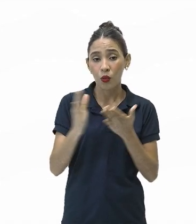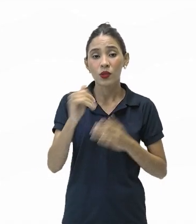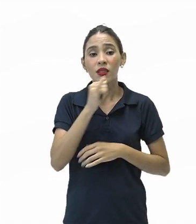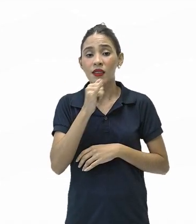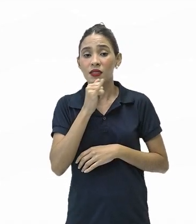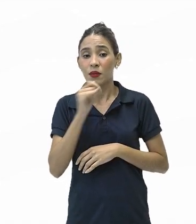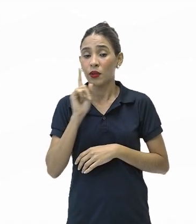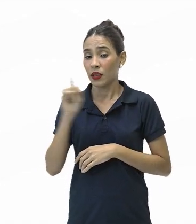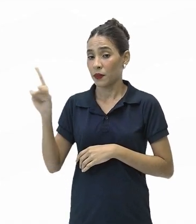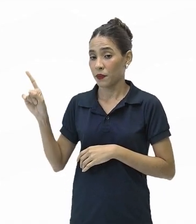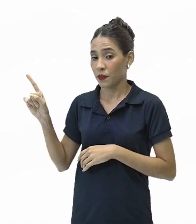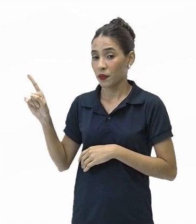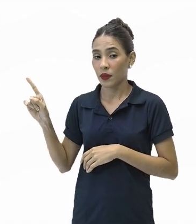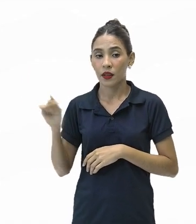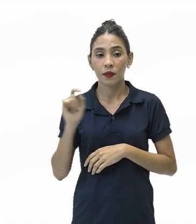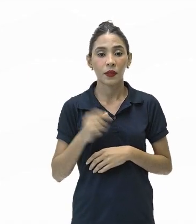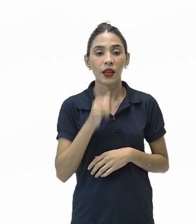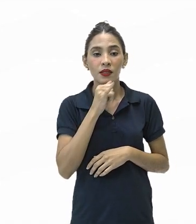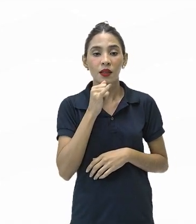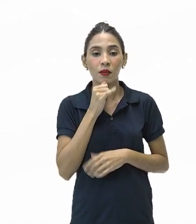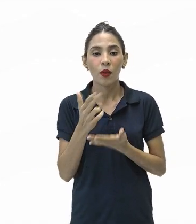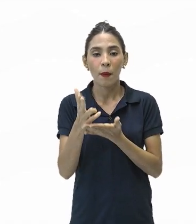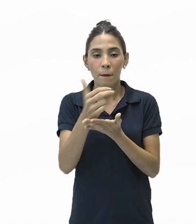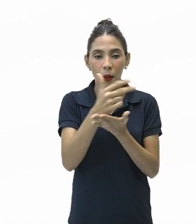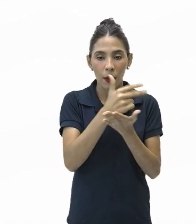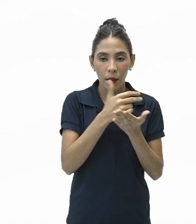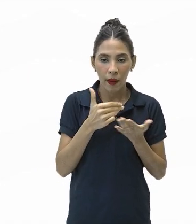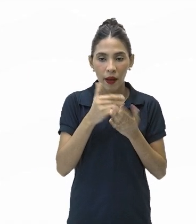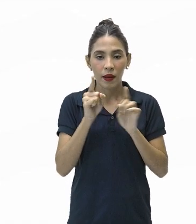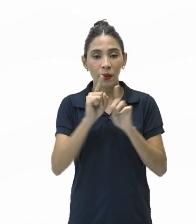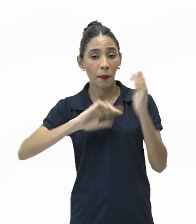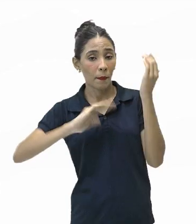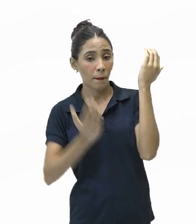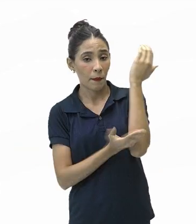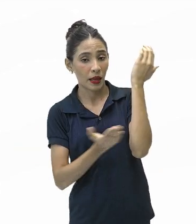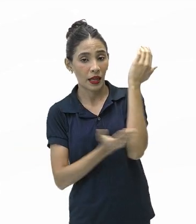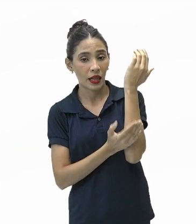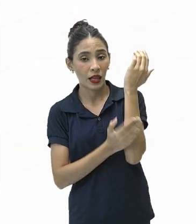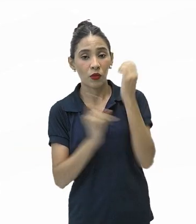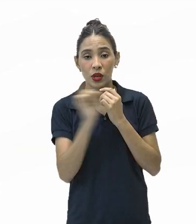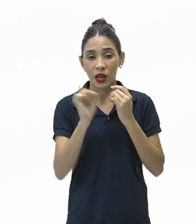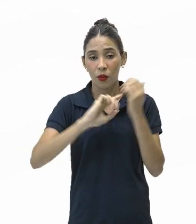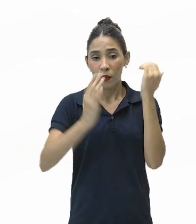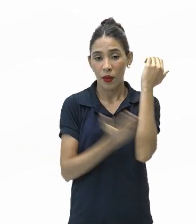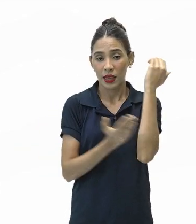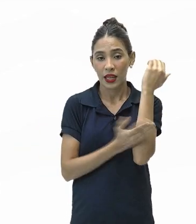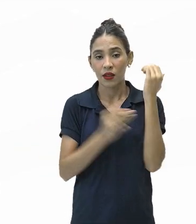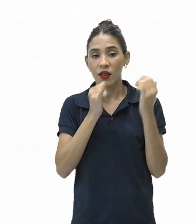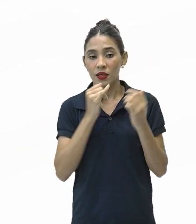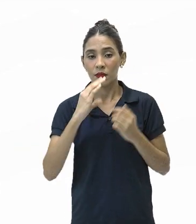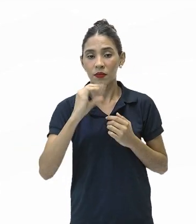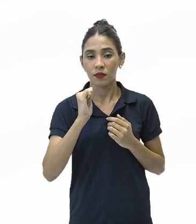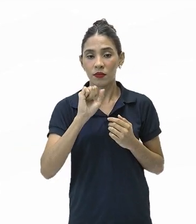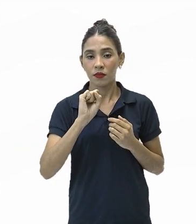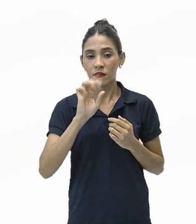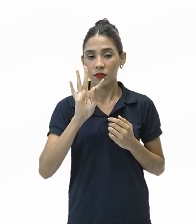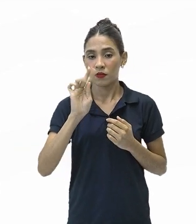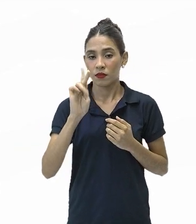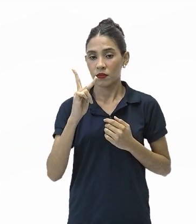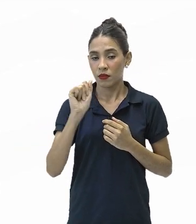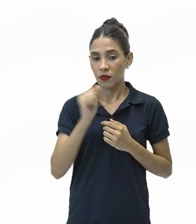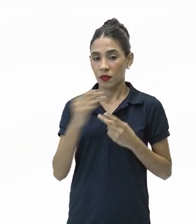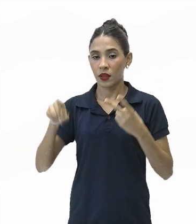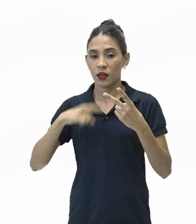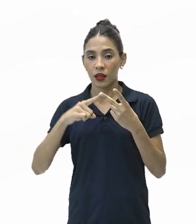para vocês aí é o manejo de produtos florestais madeireiros e não madeireiros, como a castanha, a borracha e o açaí.